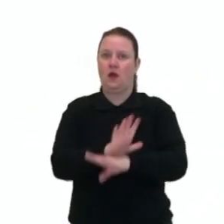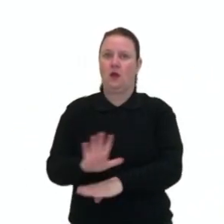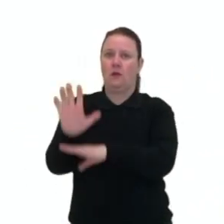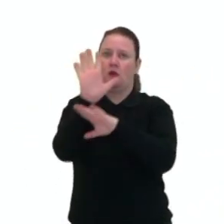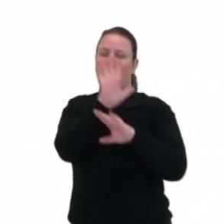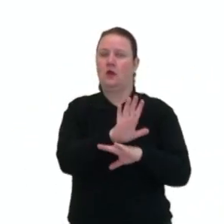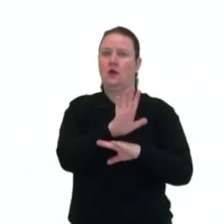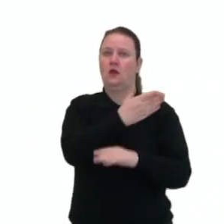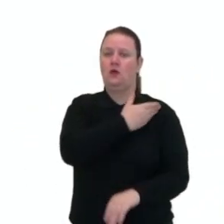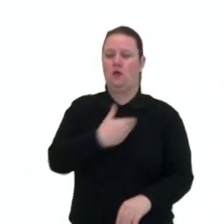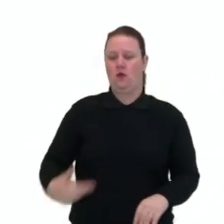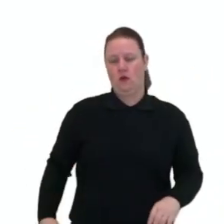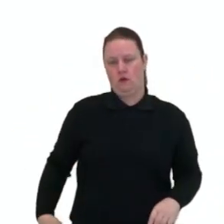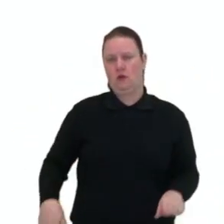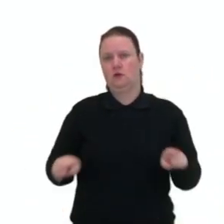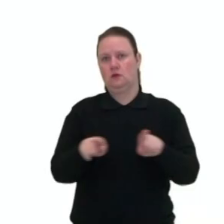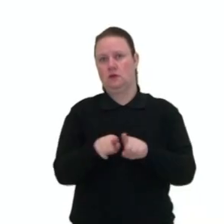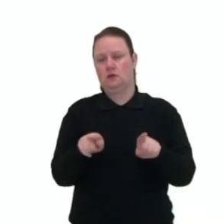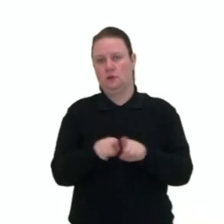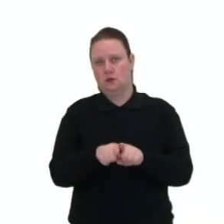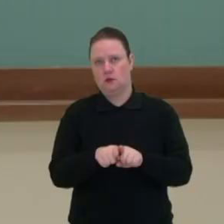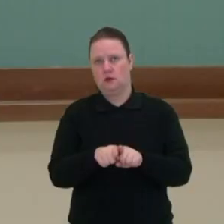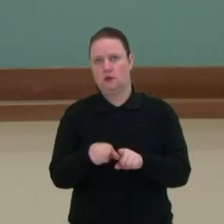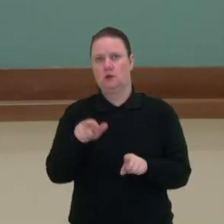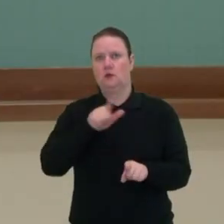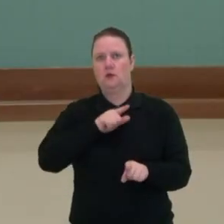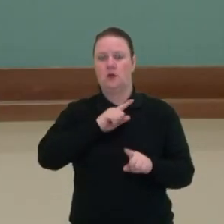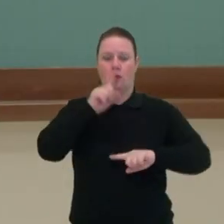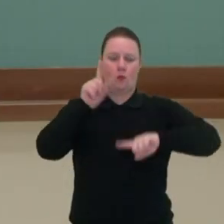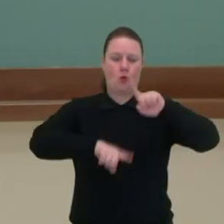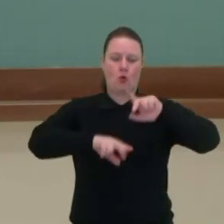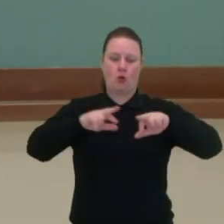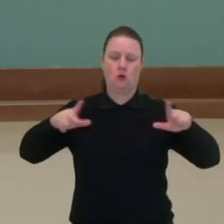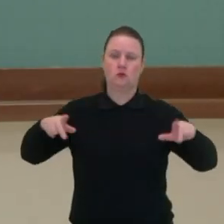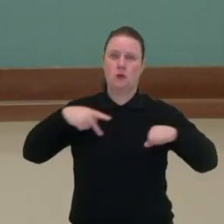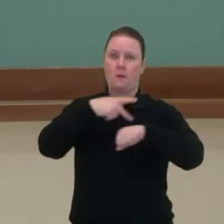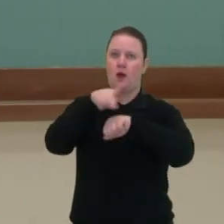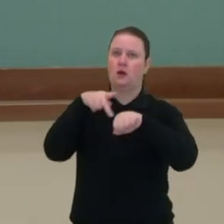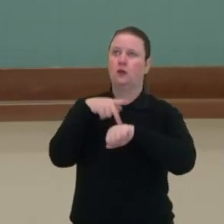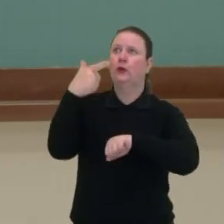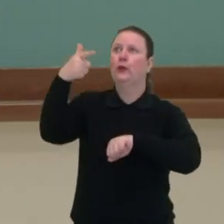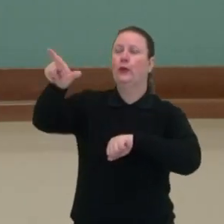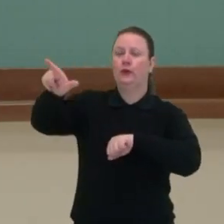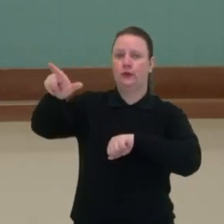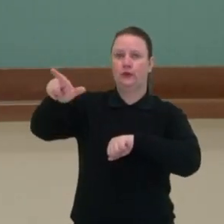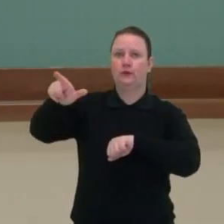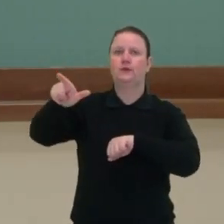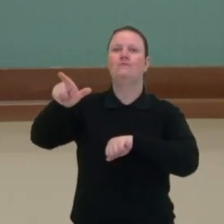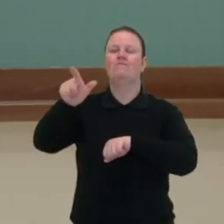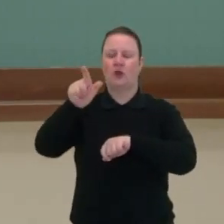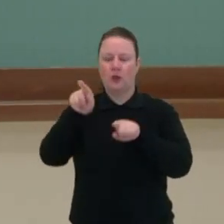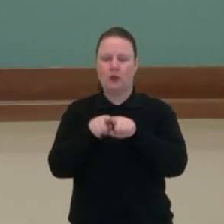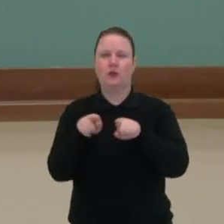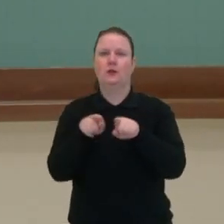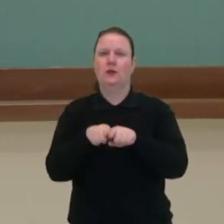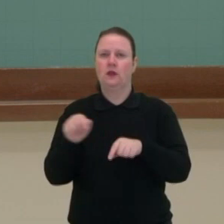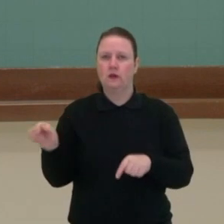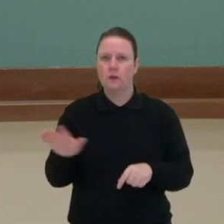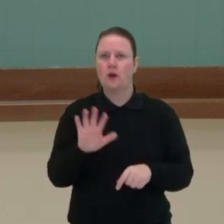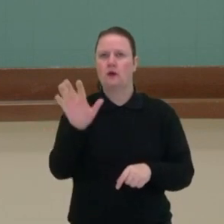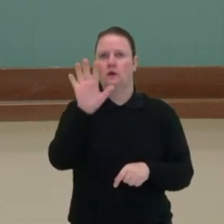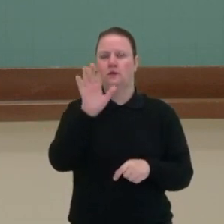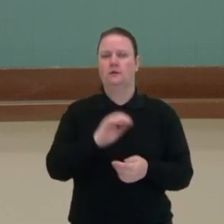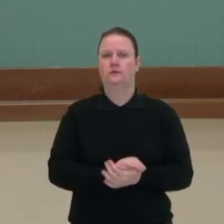eliminou vários impostos sobre produtos importados. As primeiras medidas de confiscar o valor das cadernetas